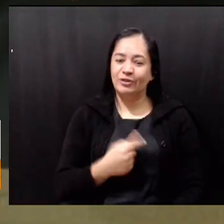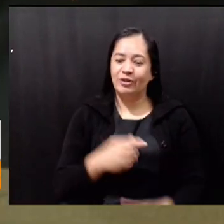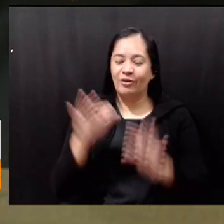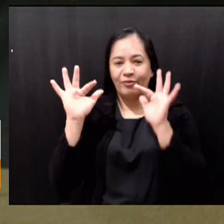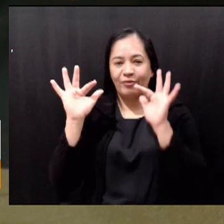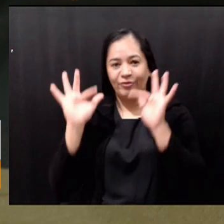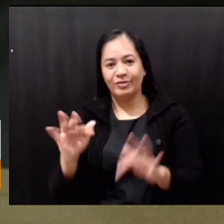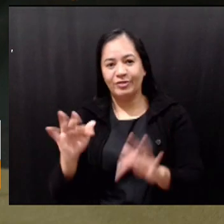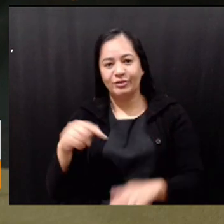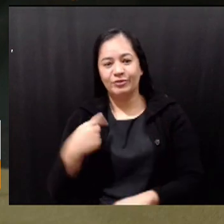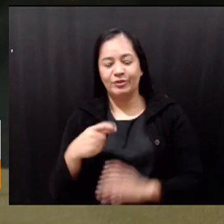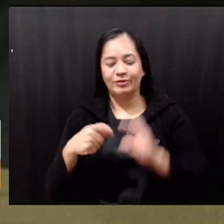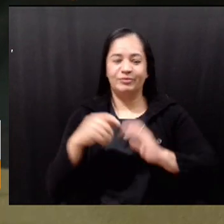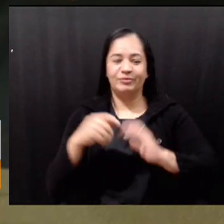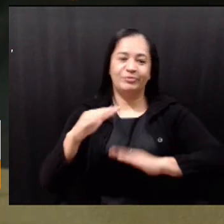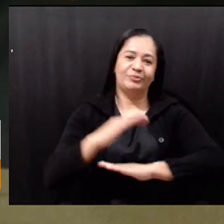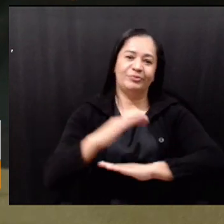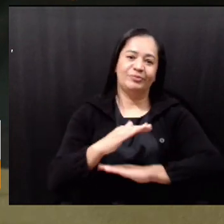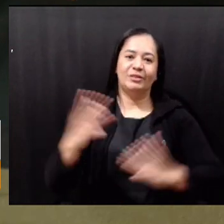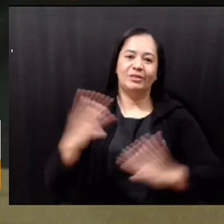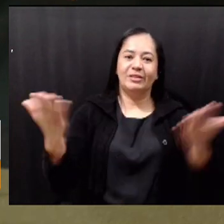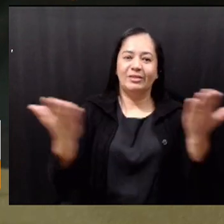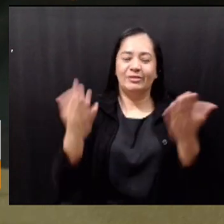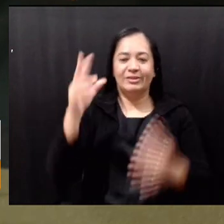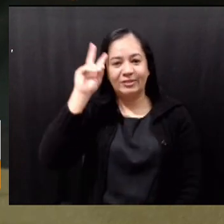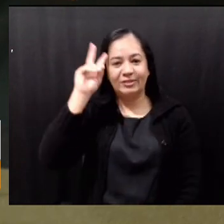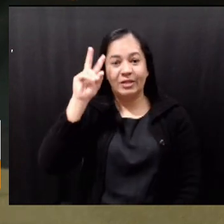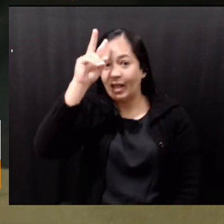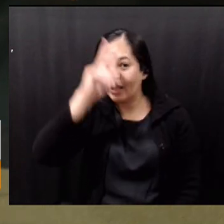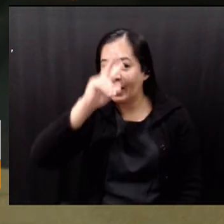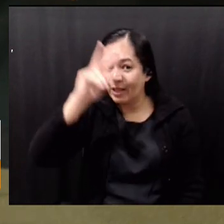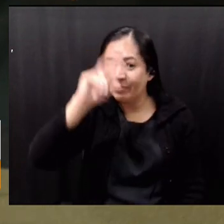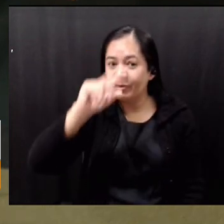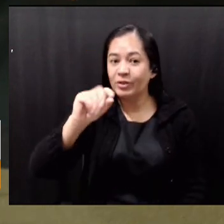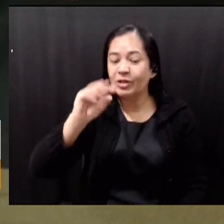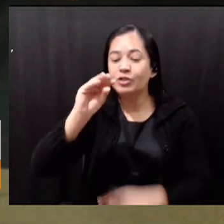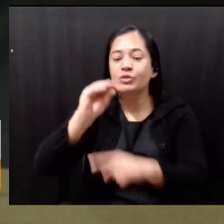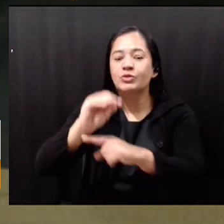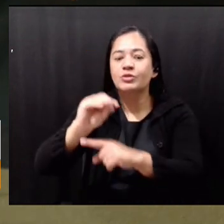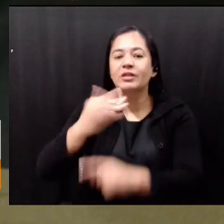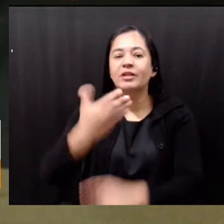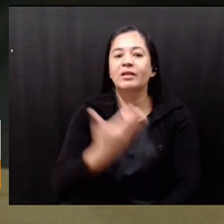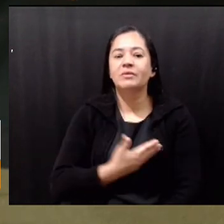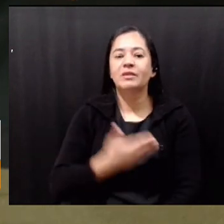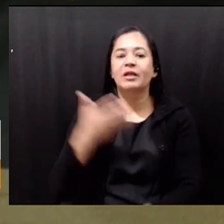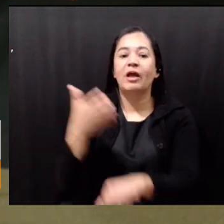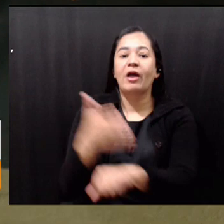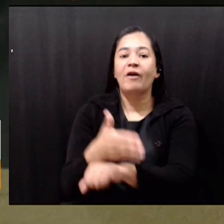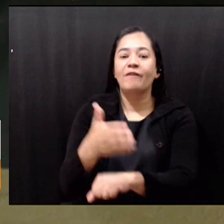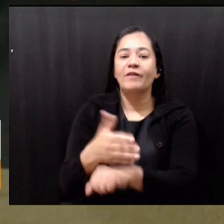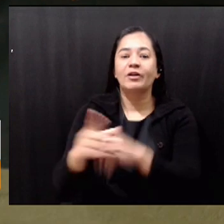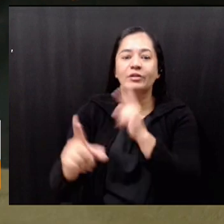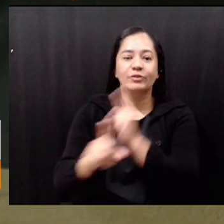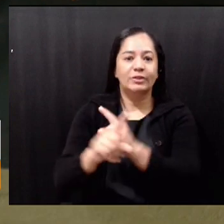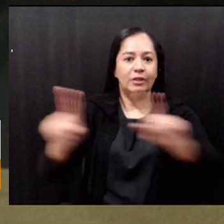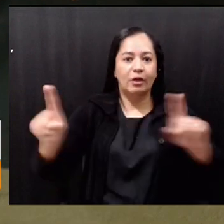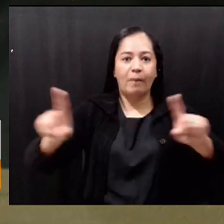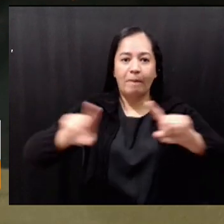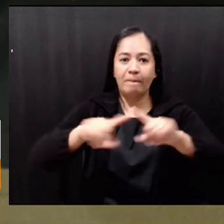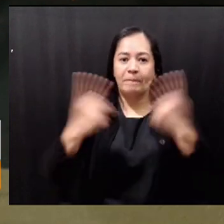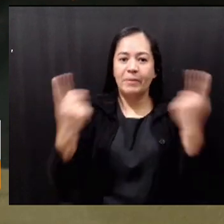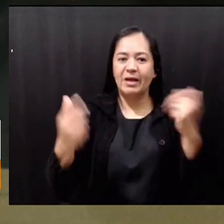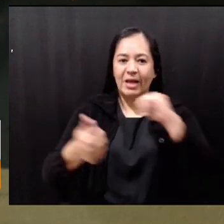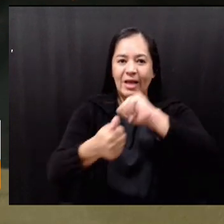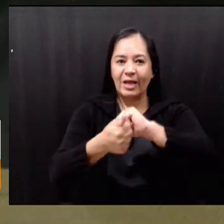Câmara dessa segunda-feira. Lembrando que o que sustenta uma amizade não é a frequência dos encontros, mas a qualidade de conexão,